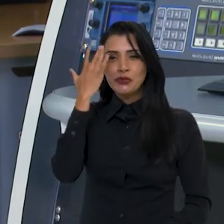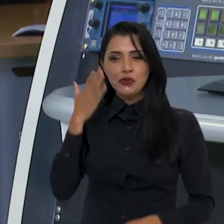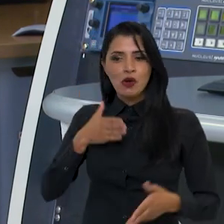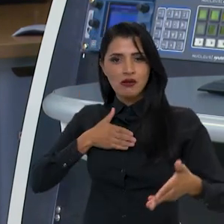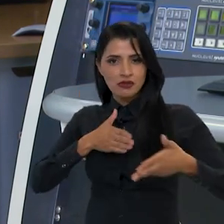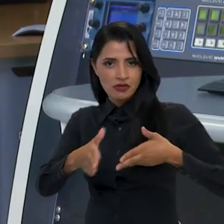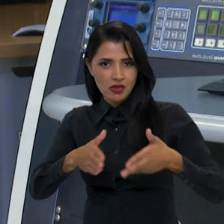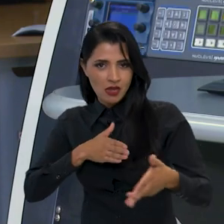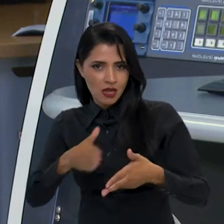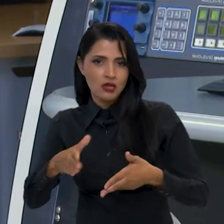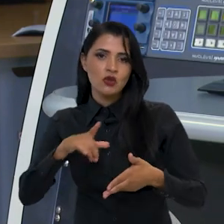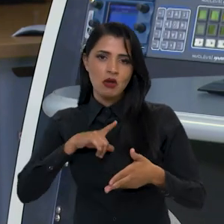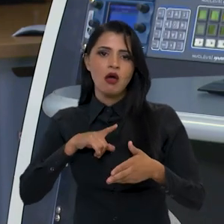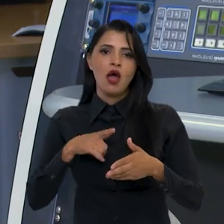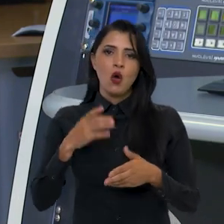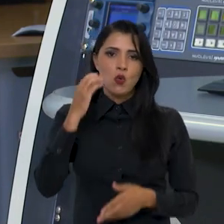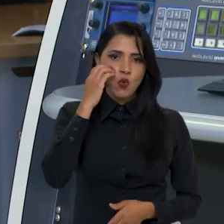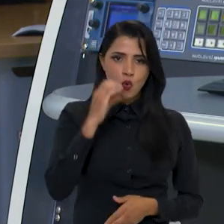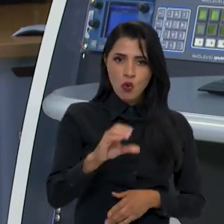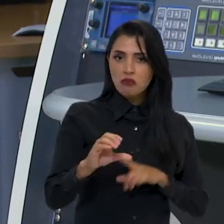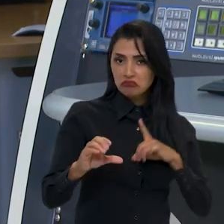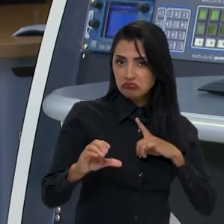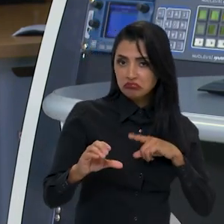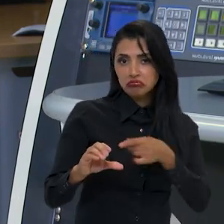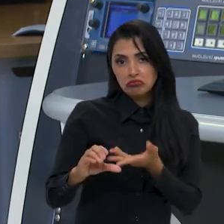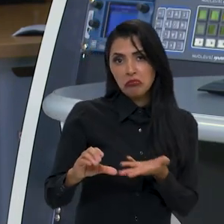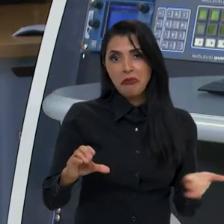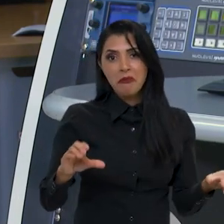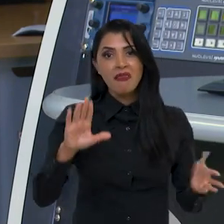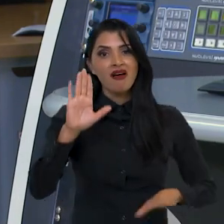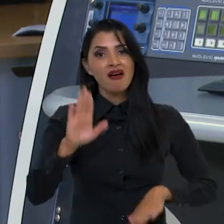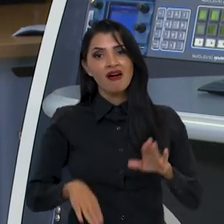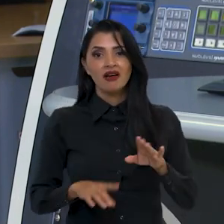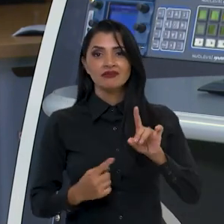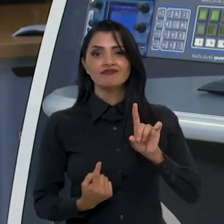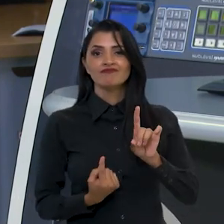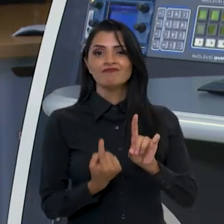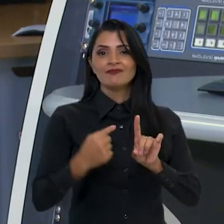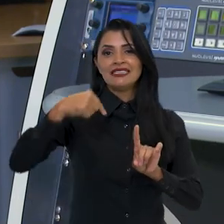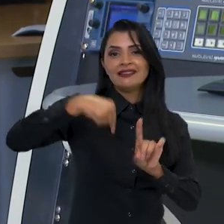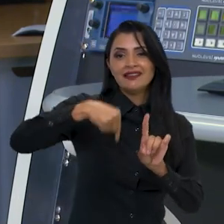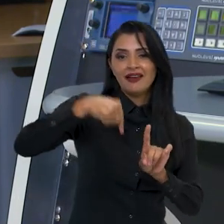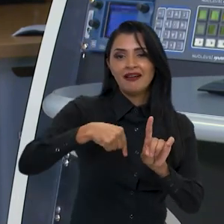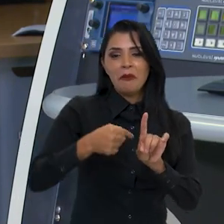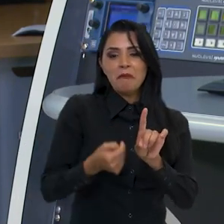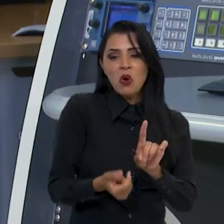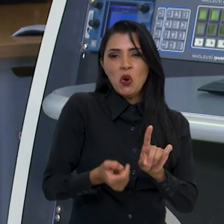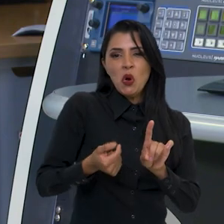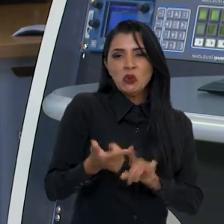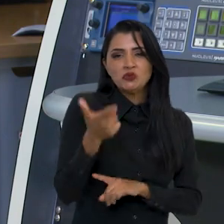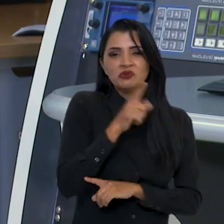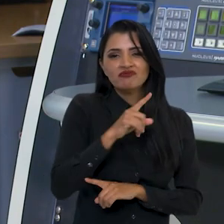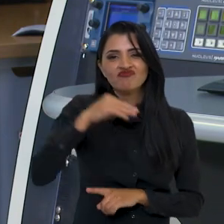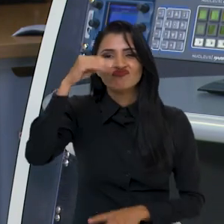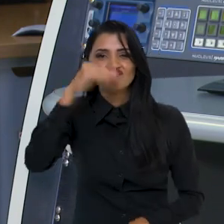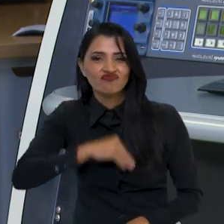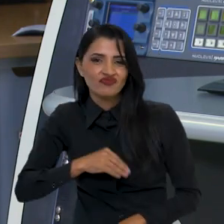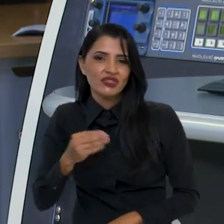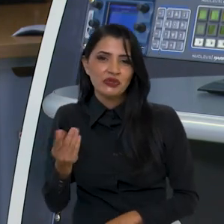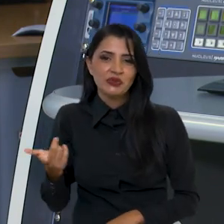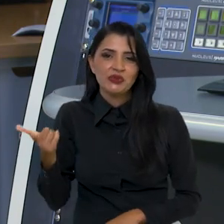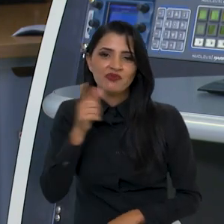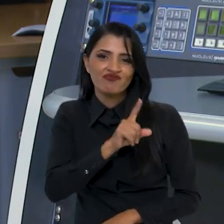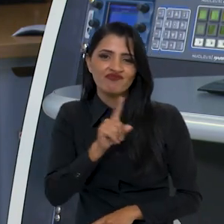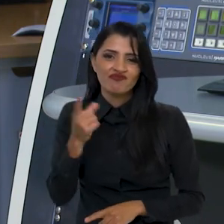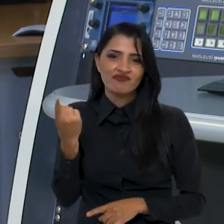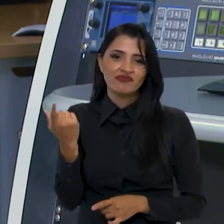pessoas hoje já têm acesso ao aparelho celular, mas às vezes tem pacotes de dados, por exemplo, limitados, né? A gente